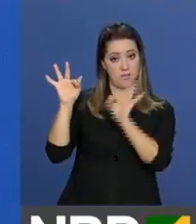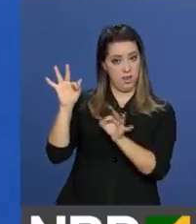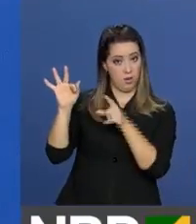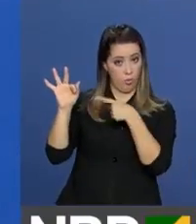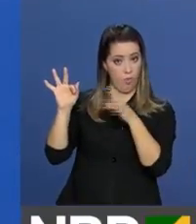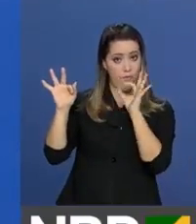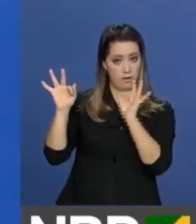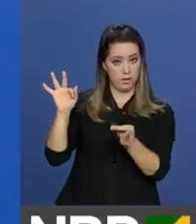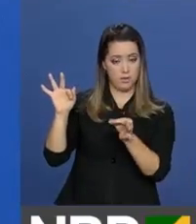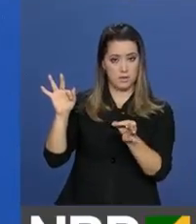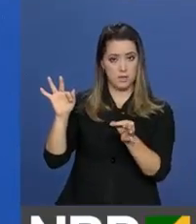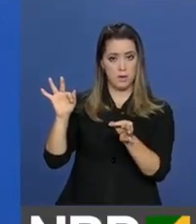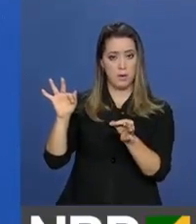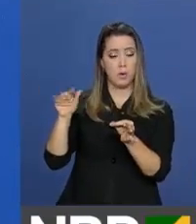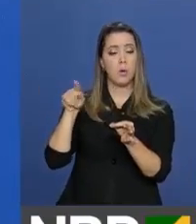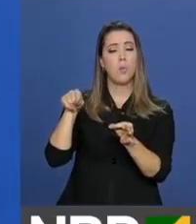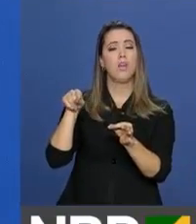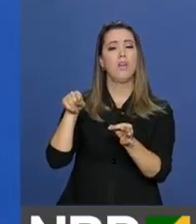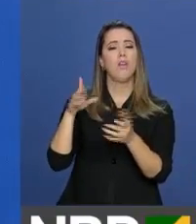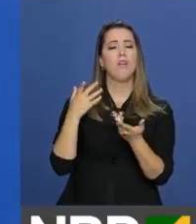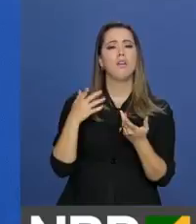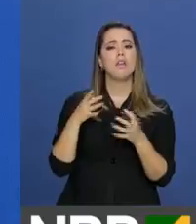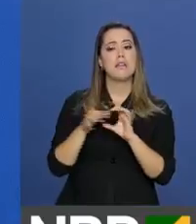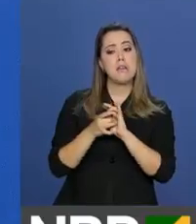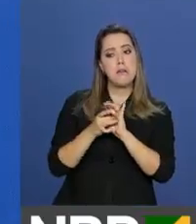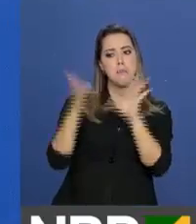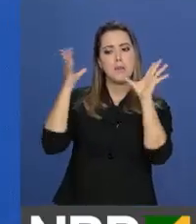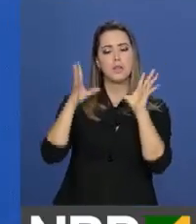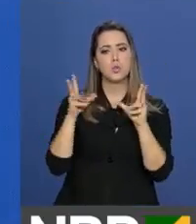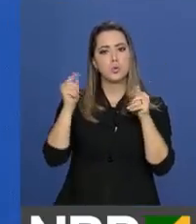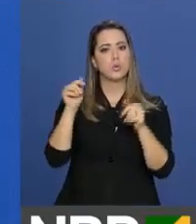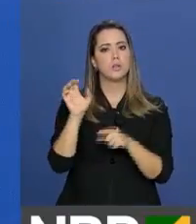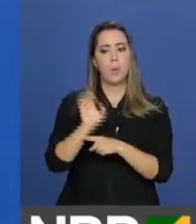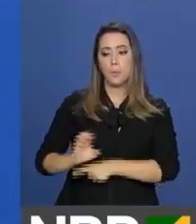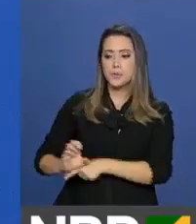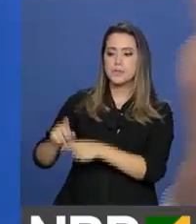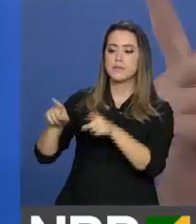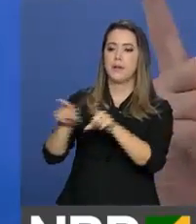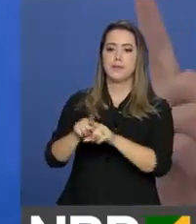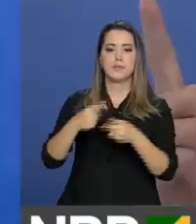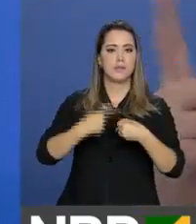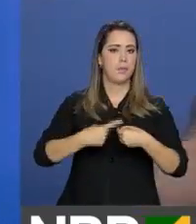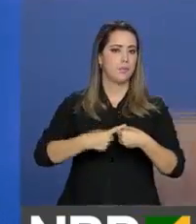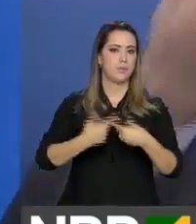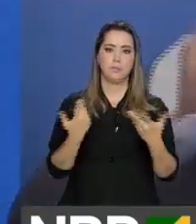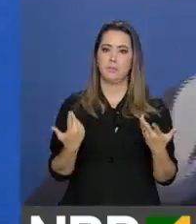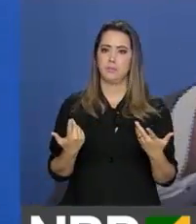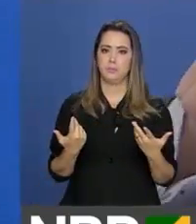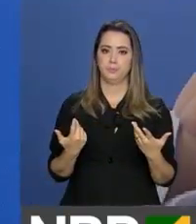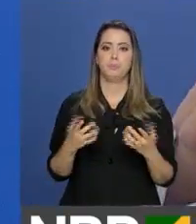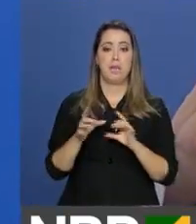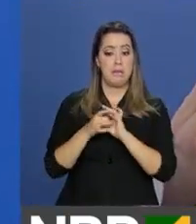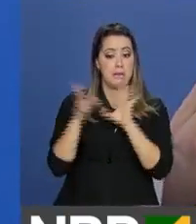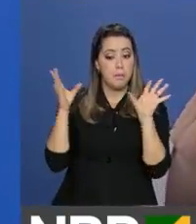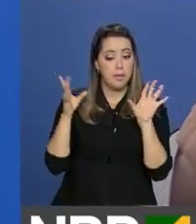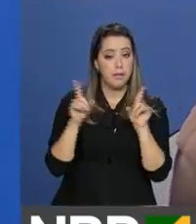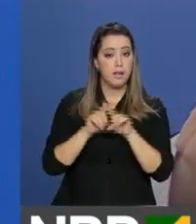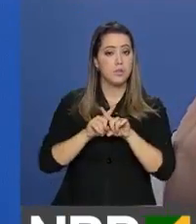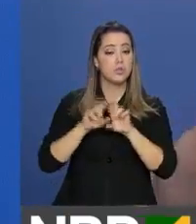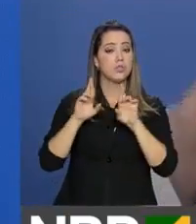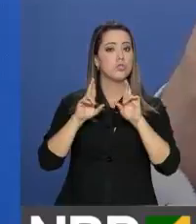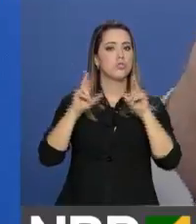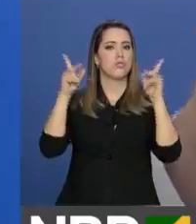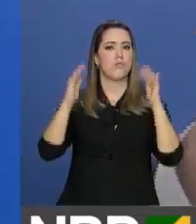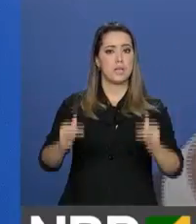economia, a autonomia plena dos estados e municípios, não a soberania, porque a soberania reside na